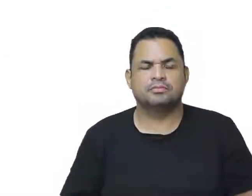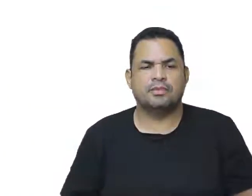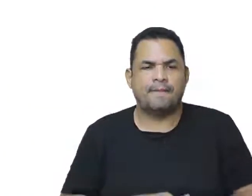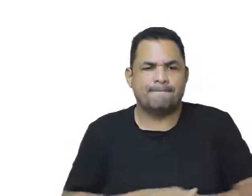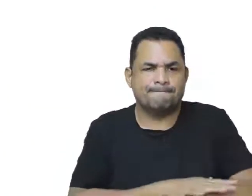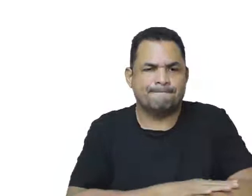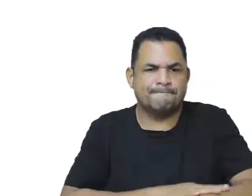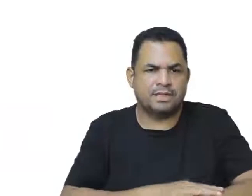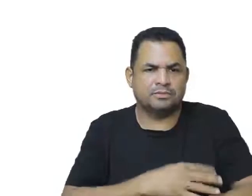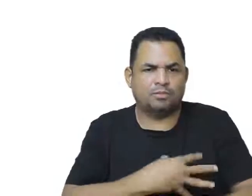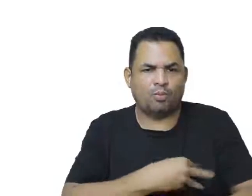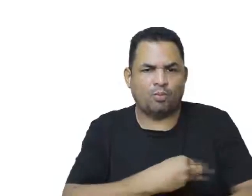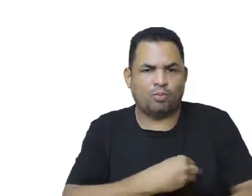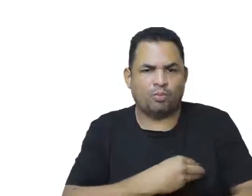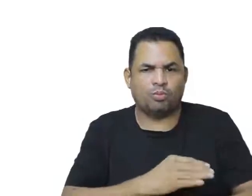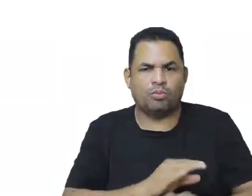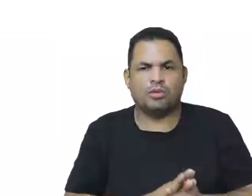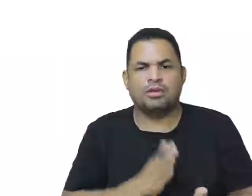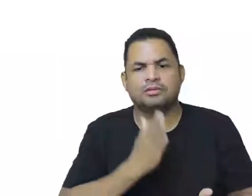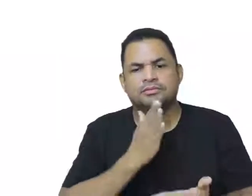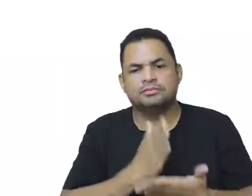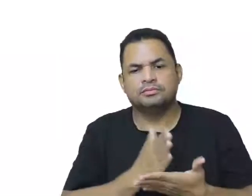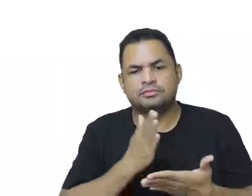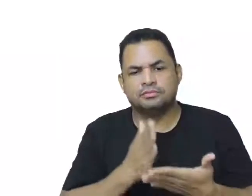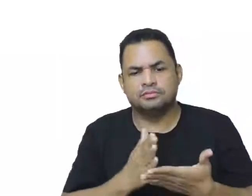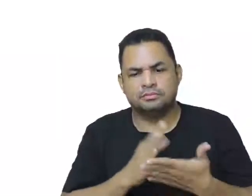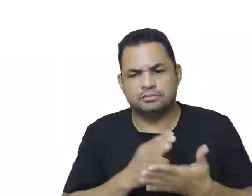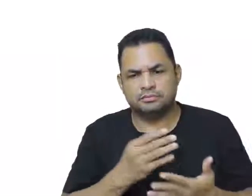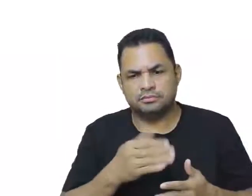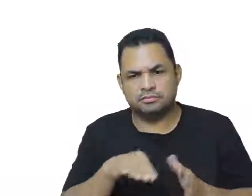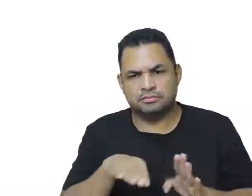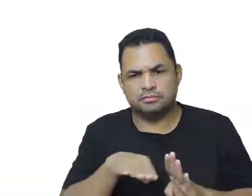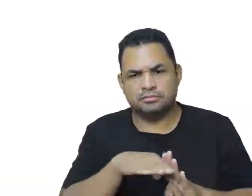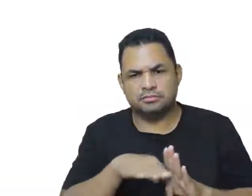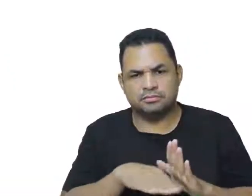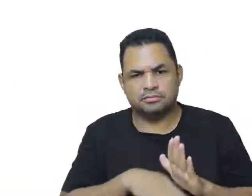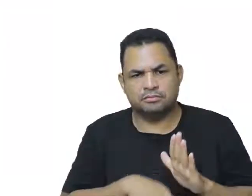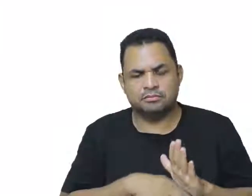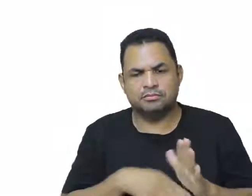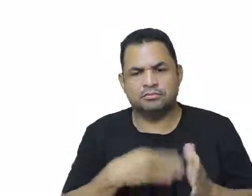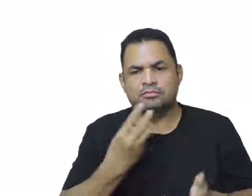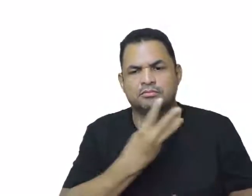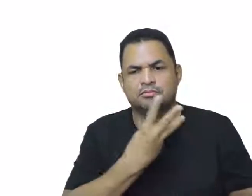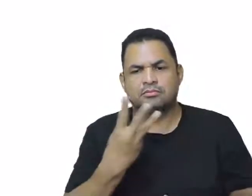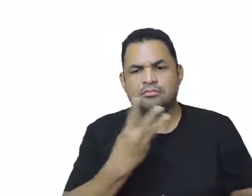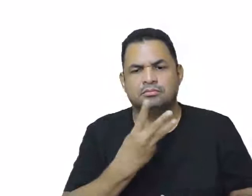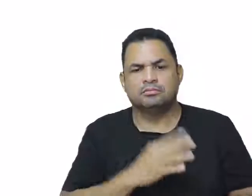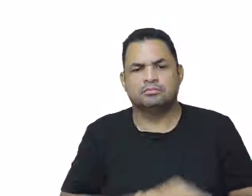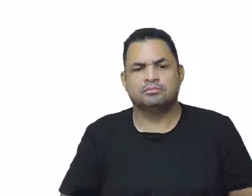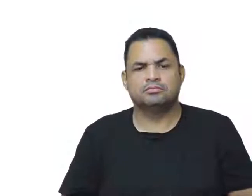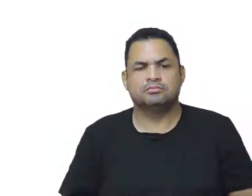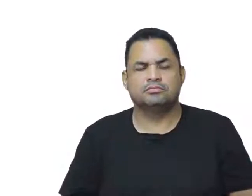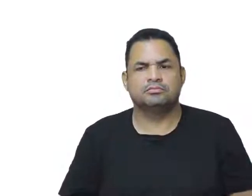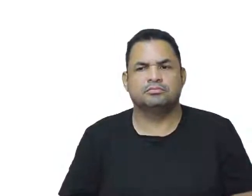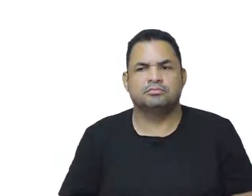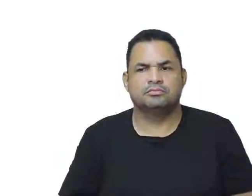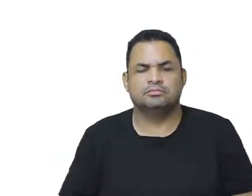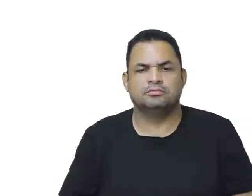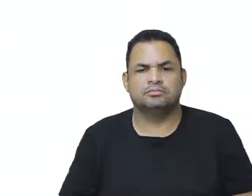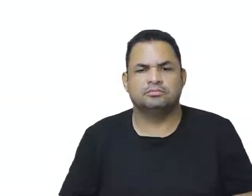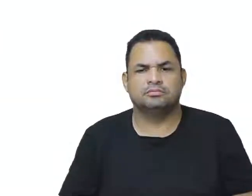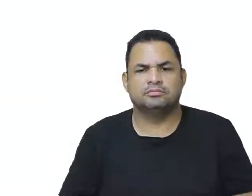A pele dos mamíferos. A pele dos mamíferos é dividida em 3 regiões, né? Aqui, ó, a gente